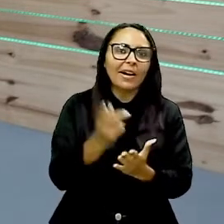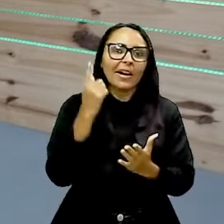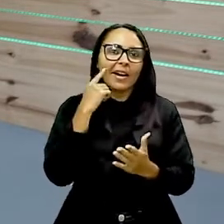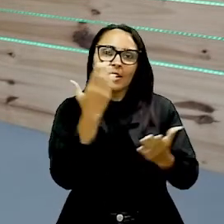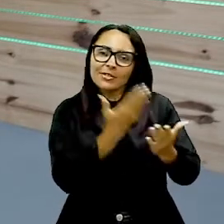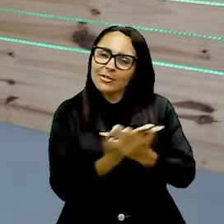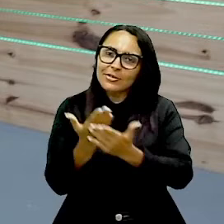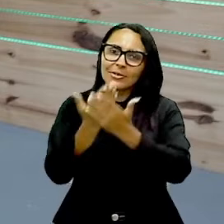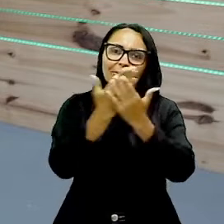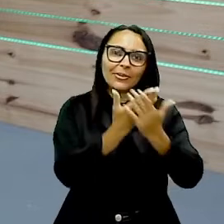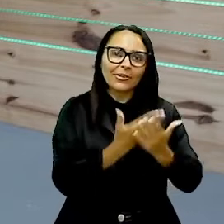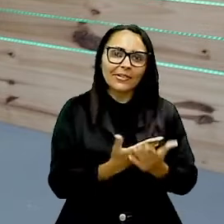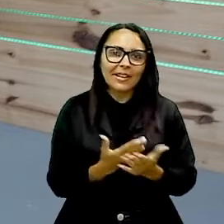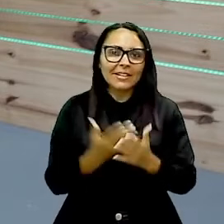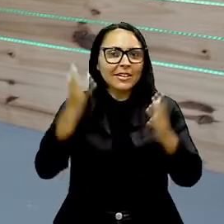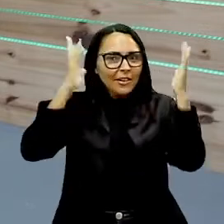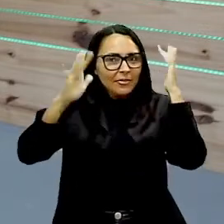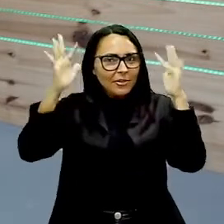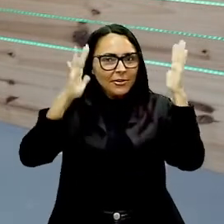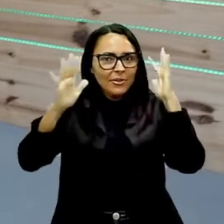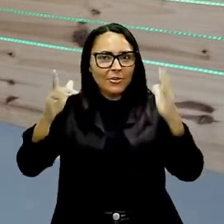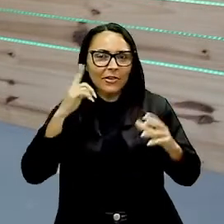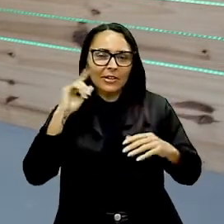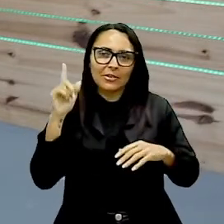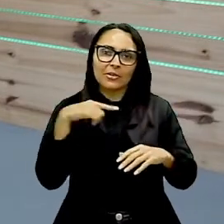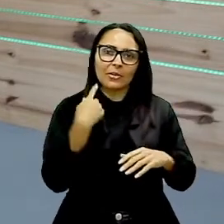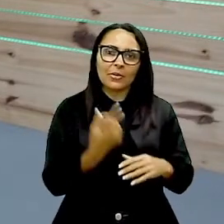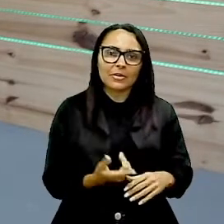esse estudo dentro da filosofia do